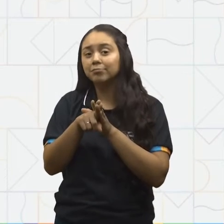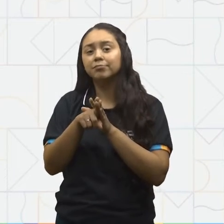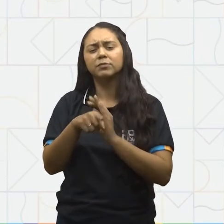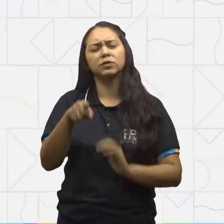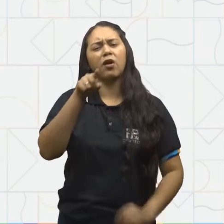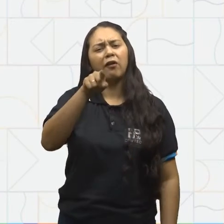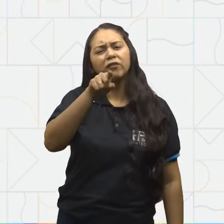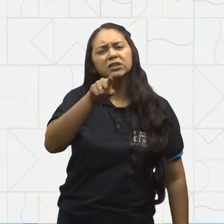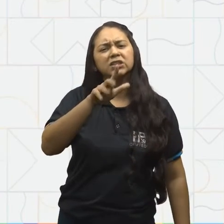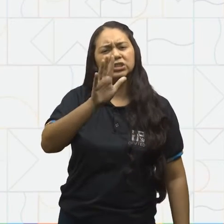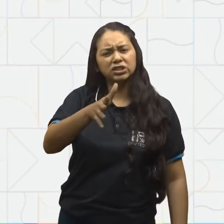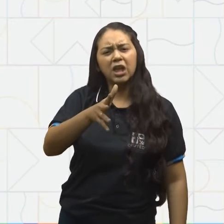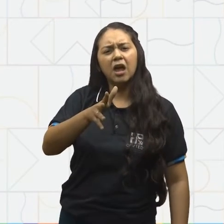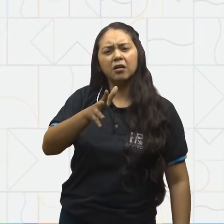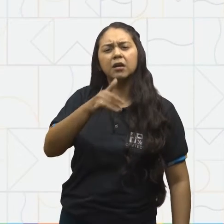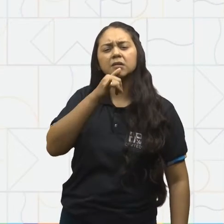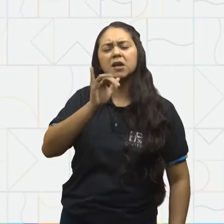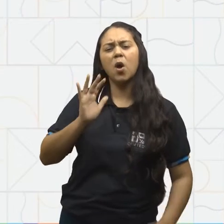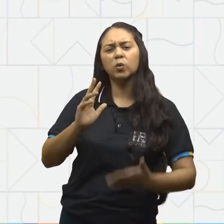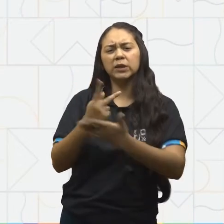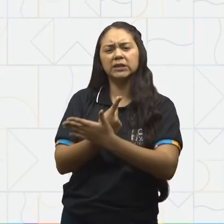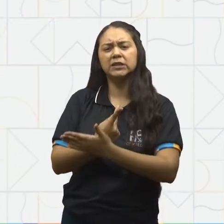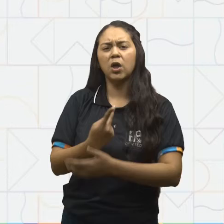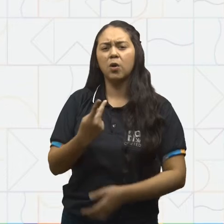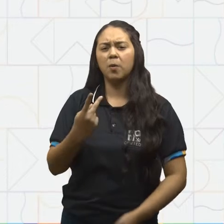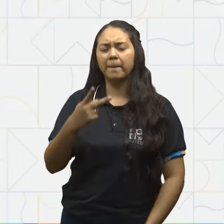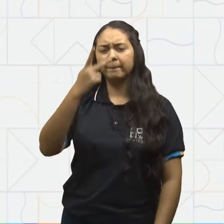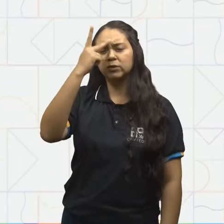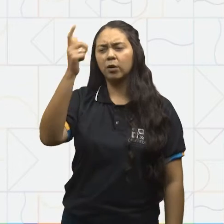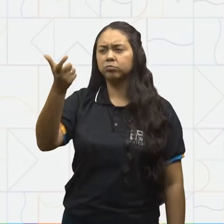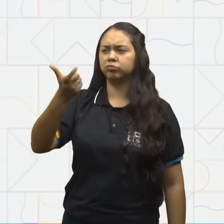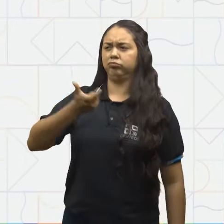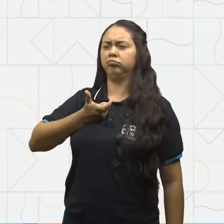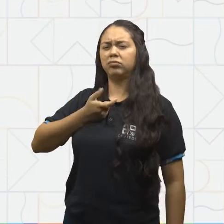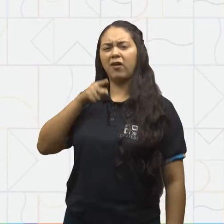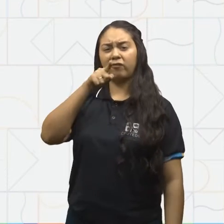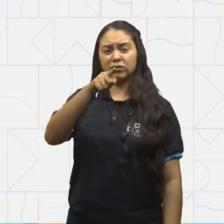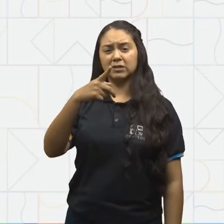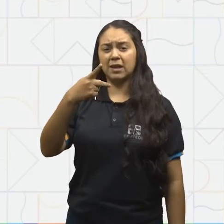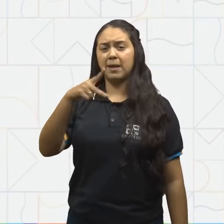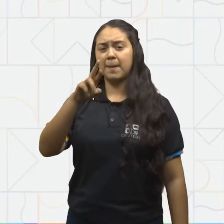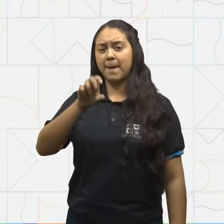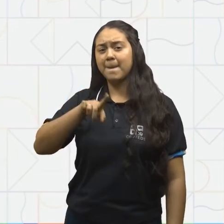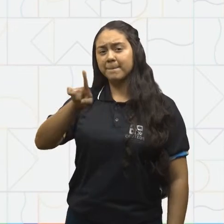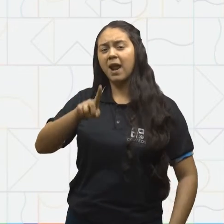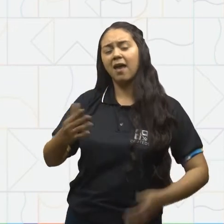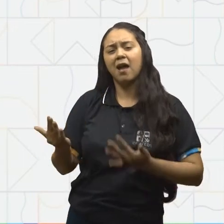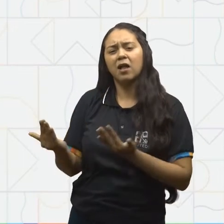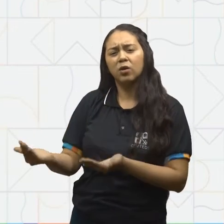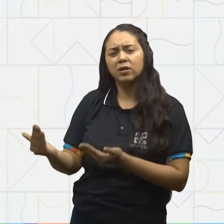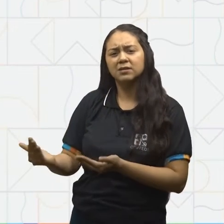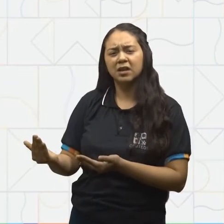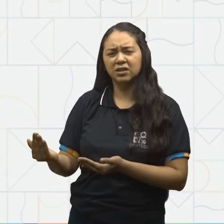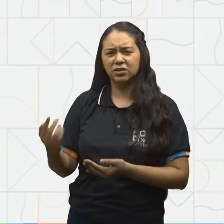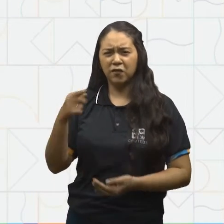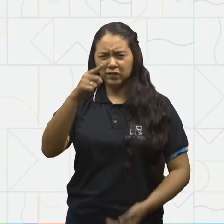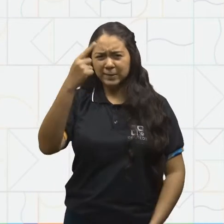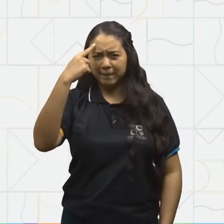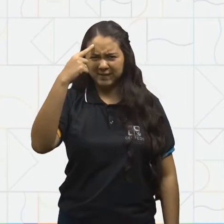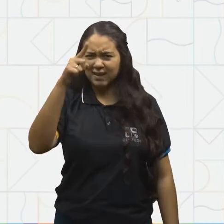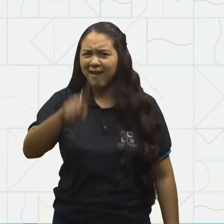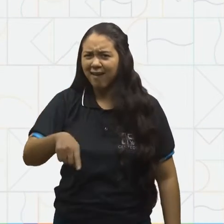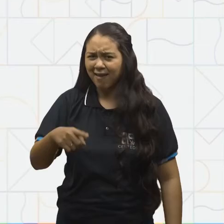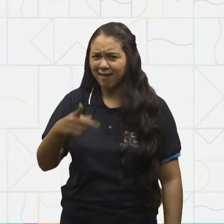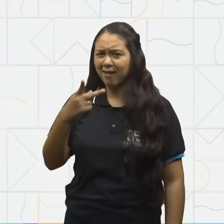fazer. Você alguma vez já foi chamado de pré-adolescente? Pensa que você é um